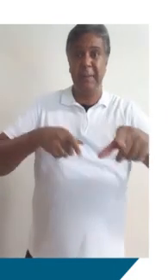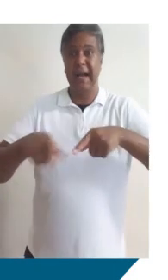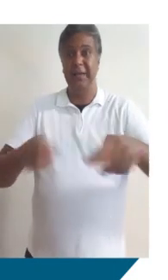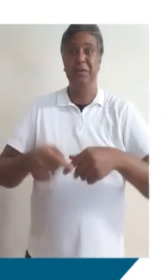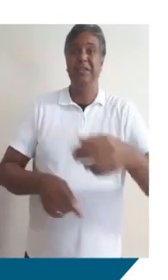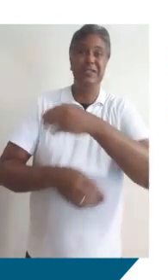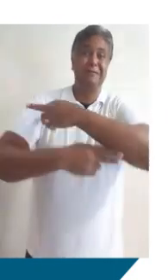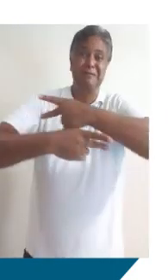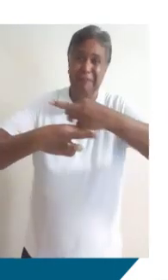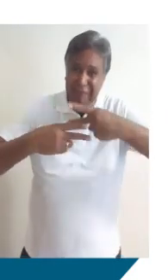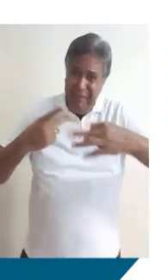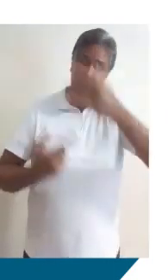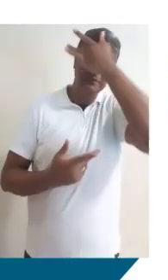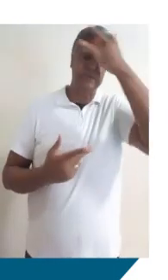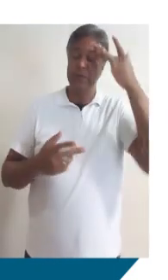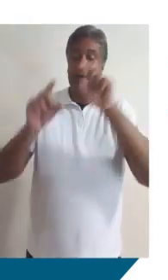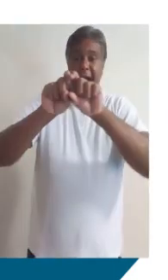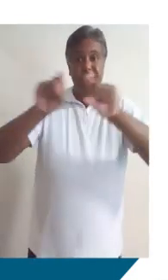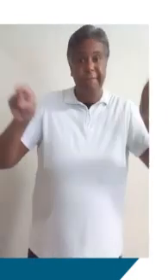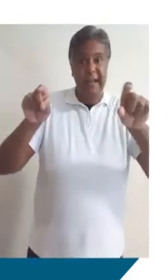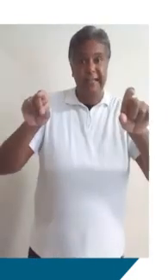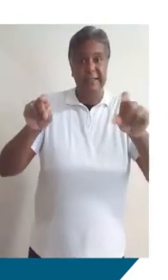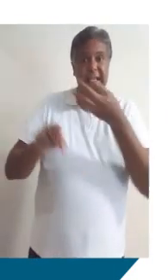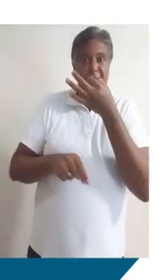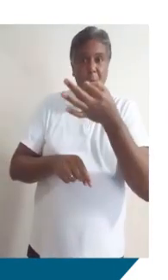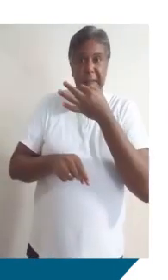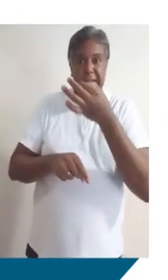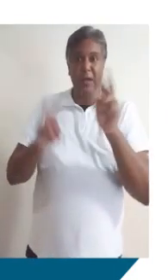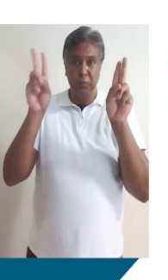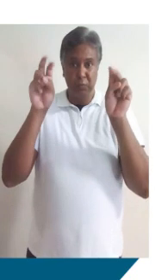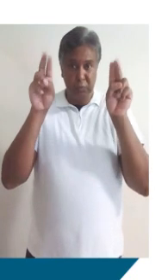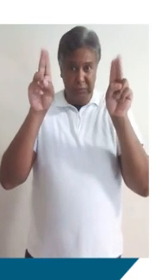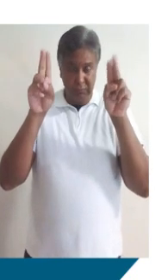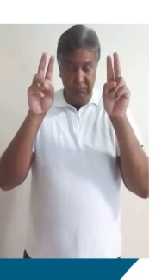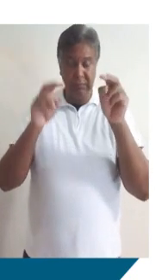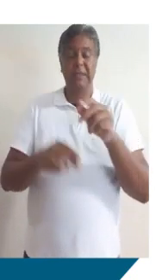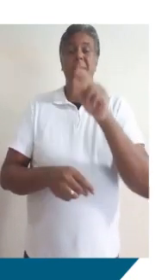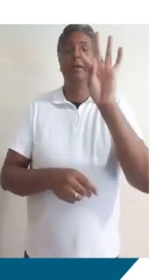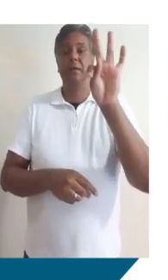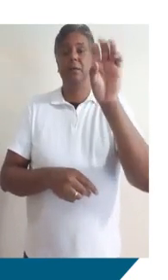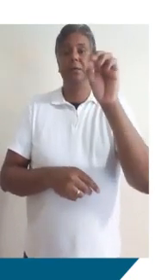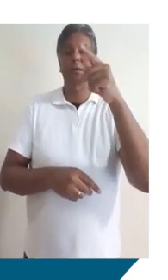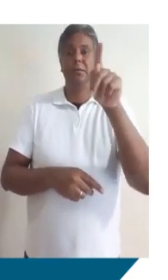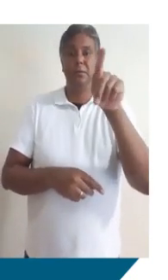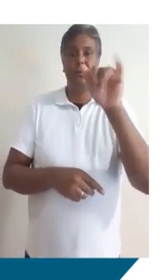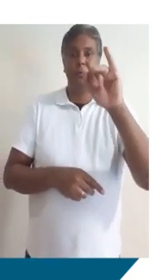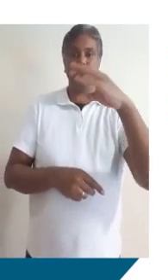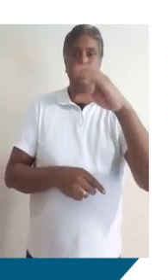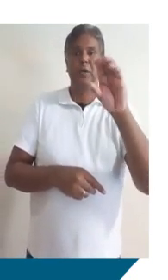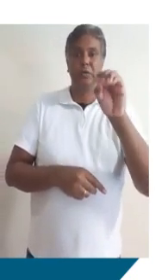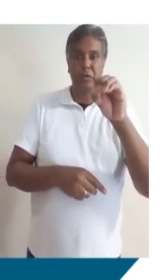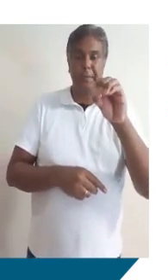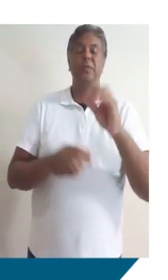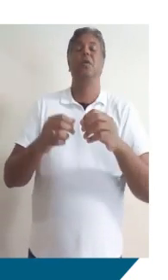Dessa vez, a frase em que se expressa a opinião a ser provada em relação ao tema, ou seja, o tópico frasal, que deveria comunicar a ideia geral